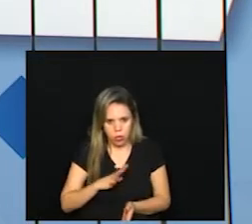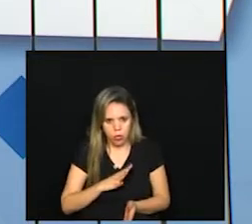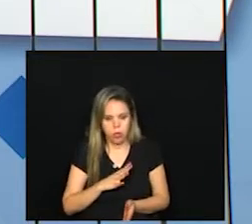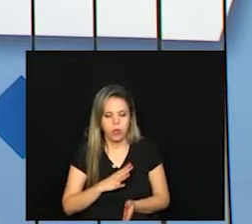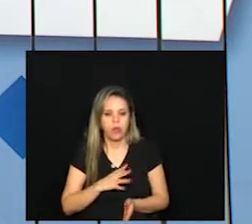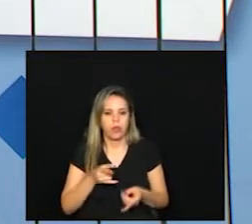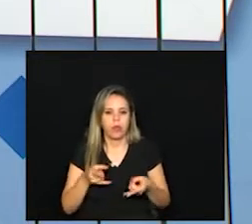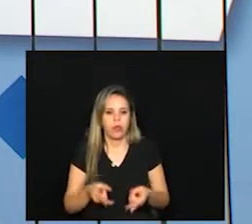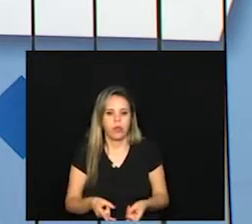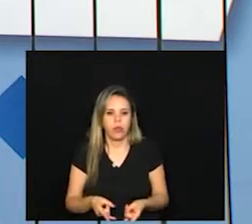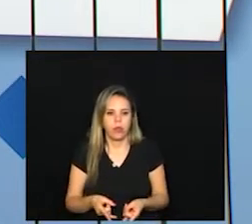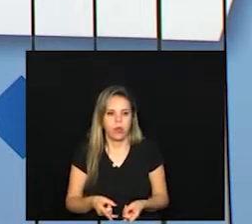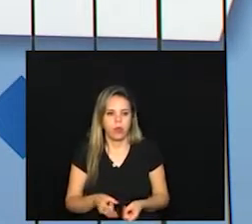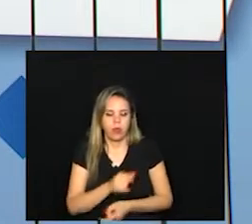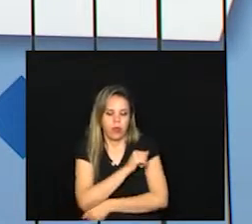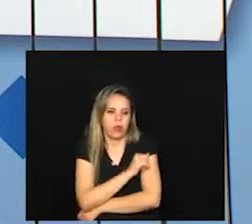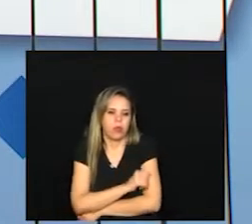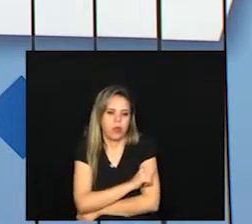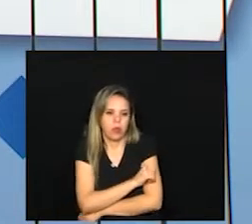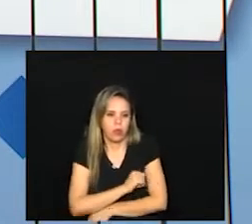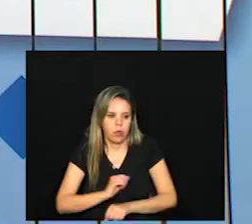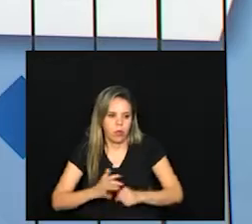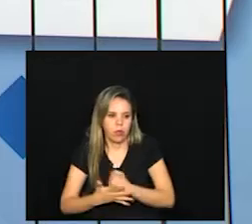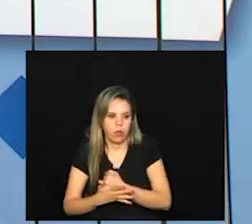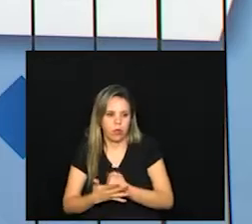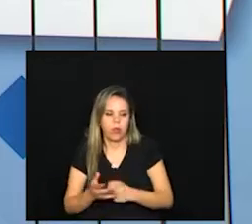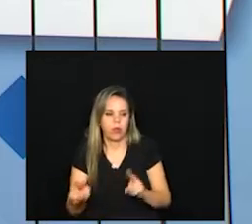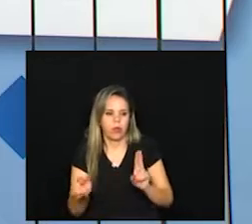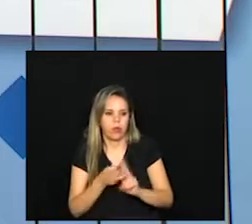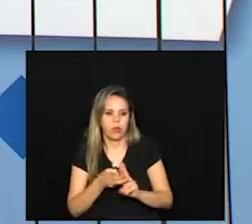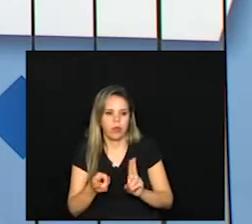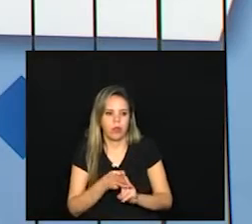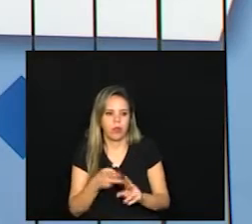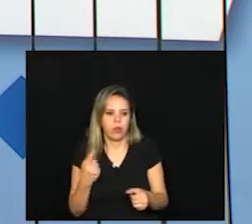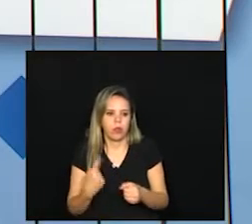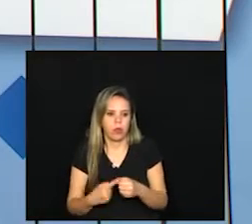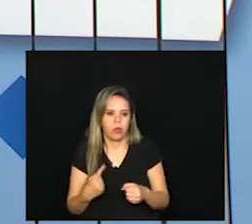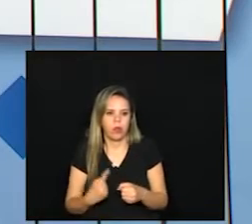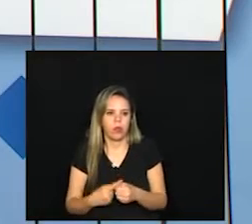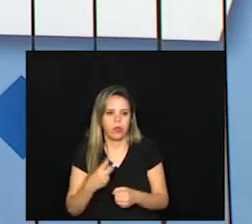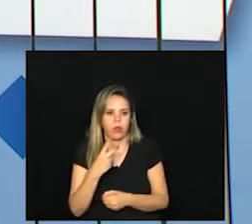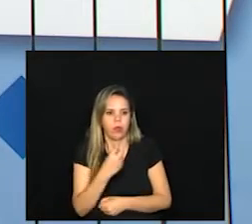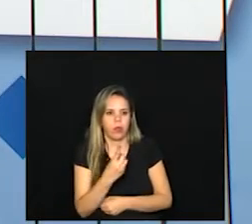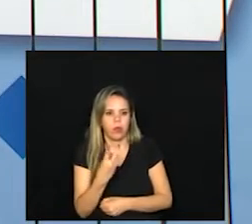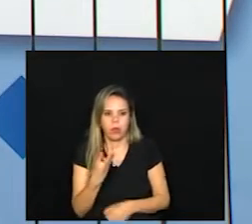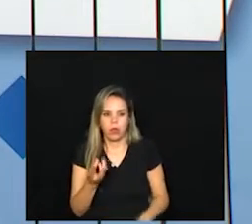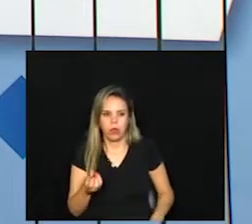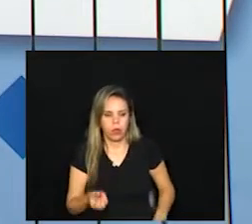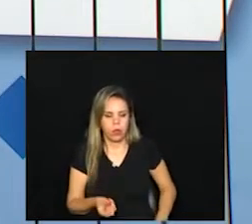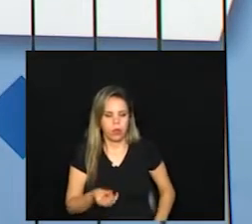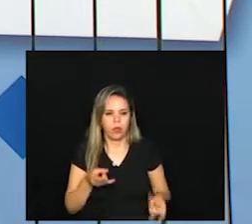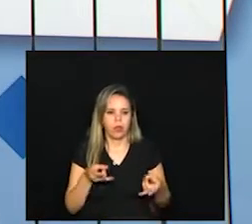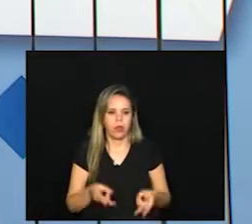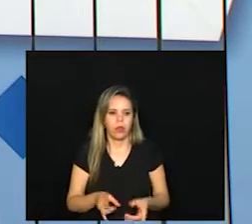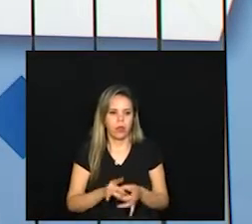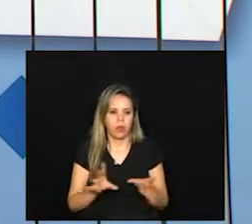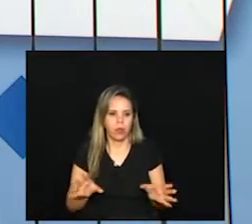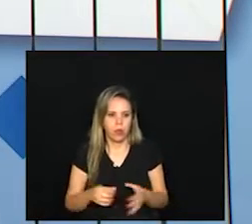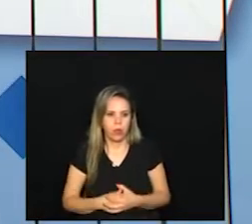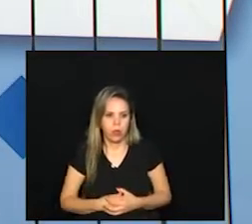em leitos de enfermaria Covid. No SUS municipal, dos 136 leitos